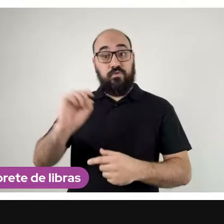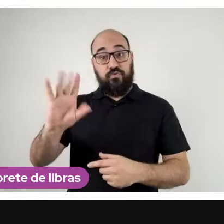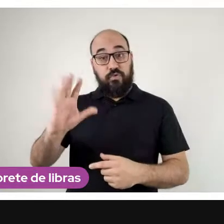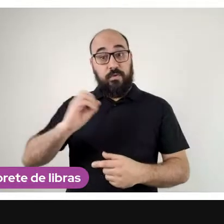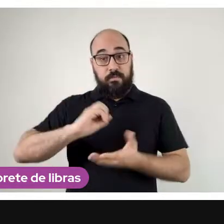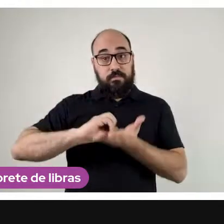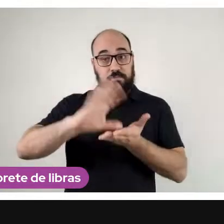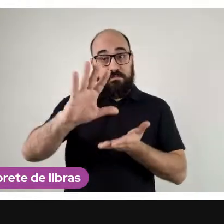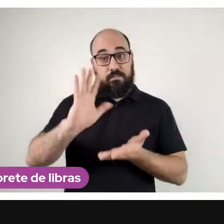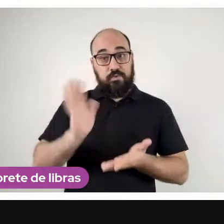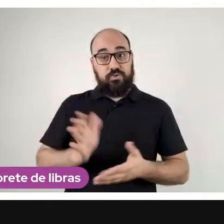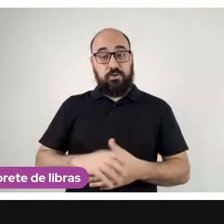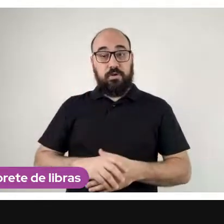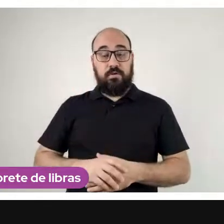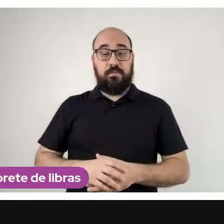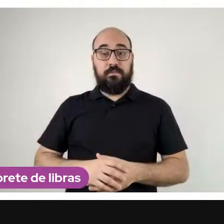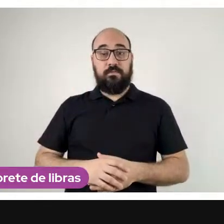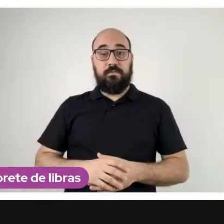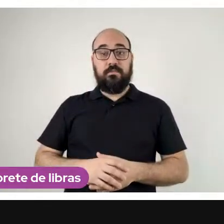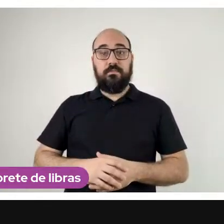mas tem duas...